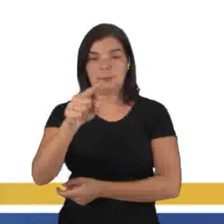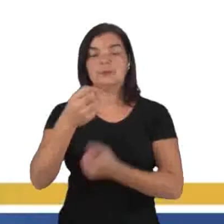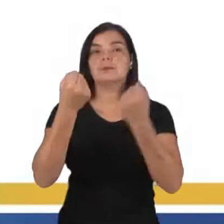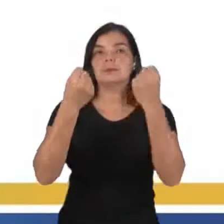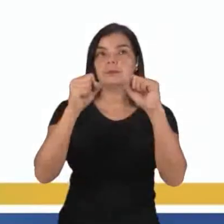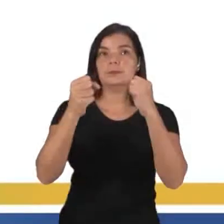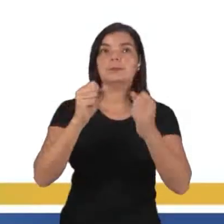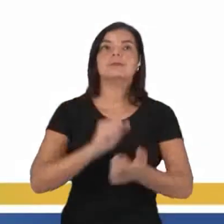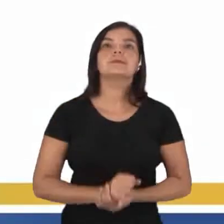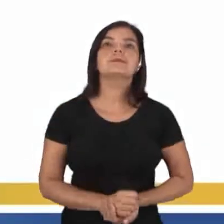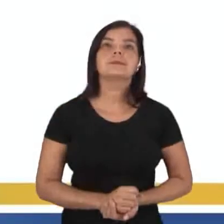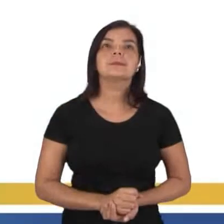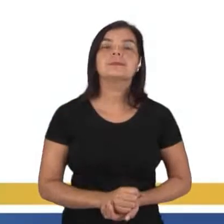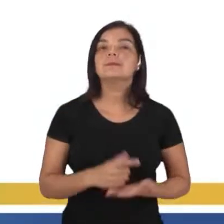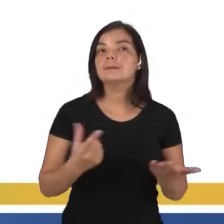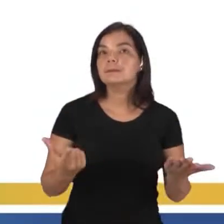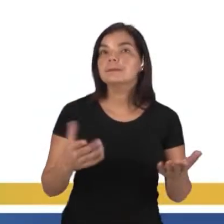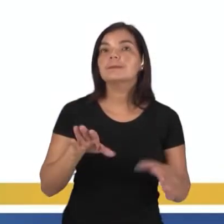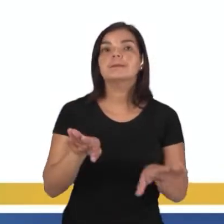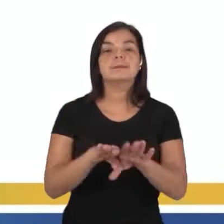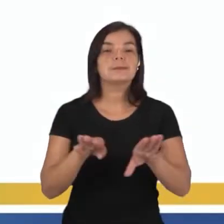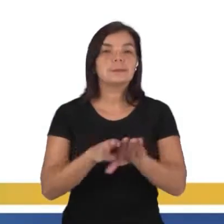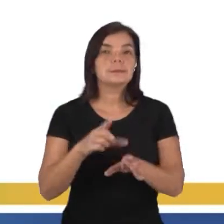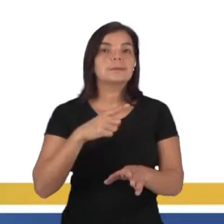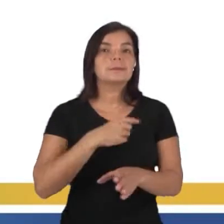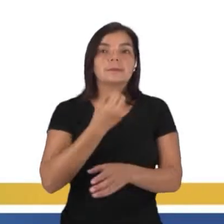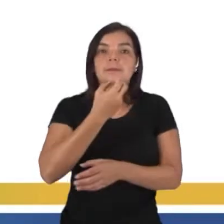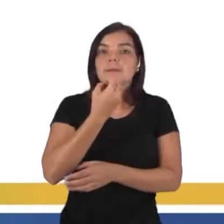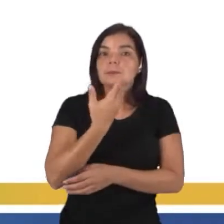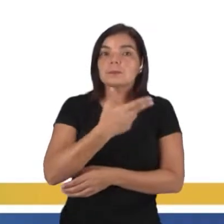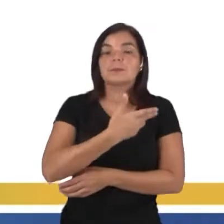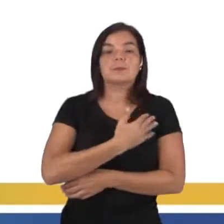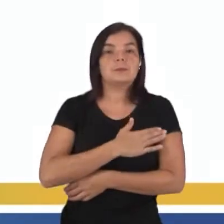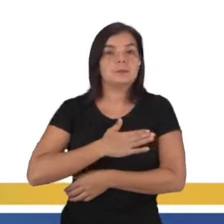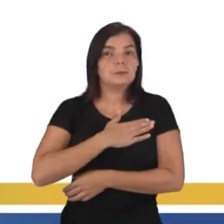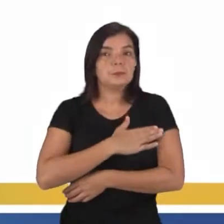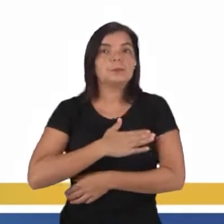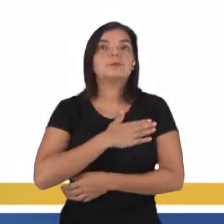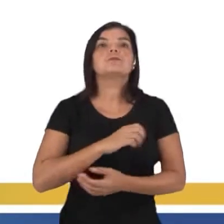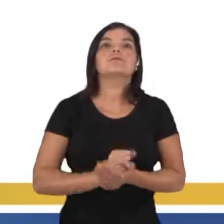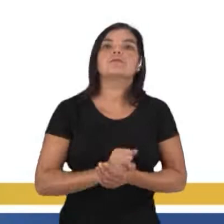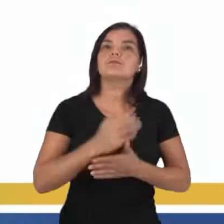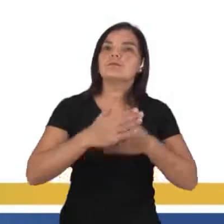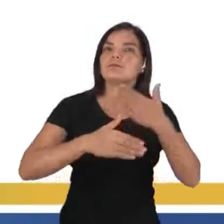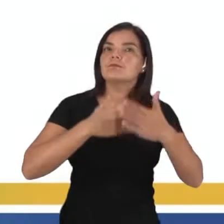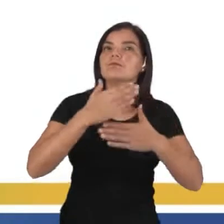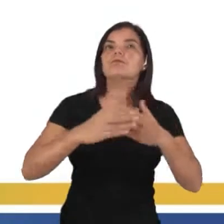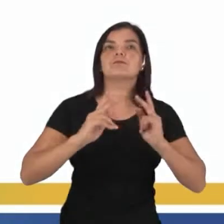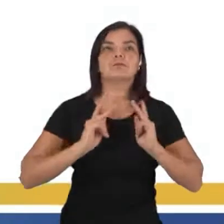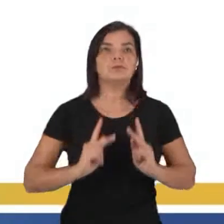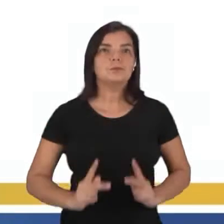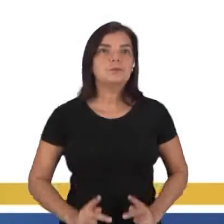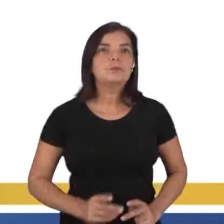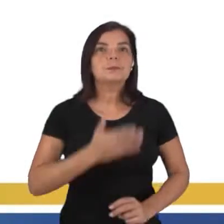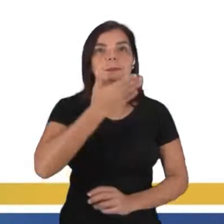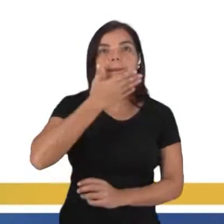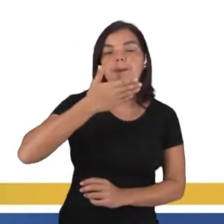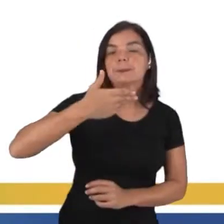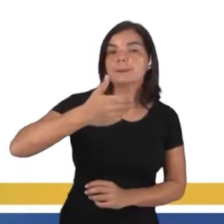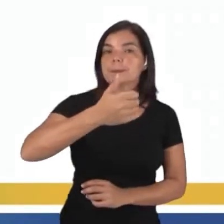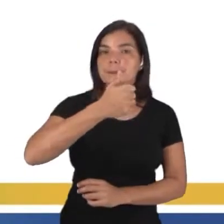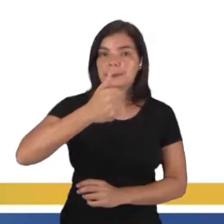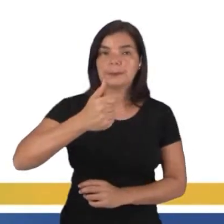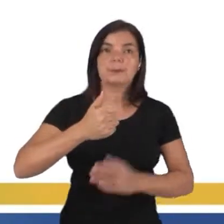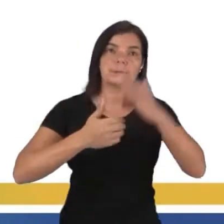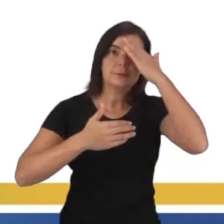exercício. E a gente tem os benefícios do treinamento funcional, né? Desenvolvimento da performance